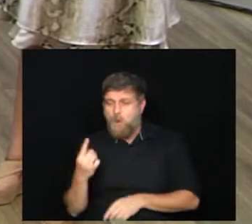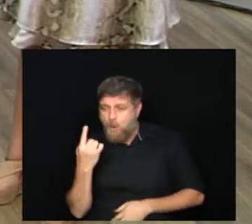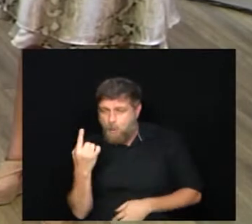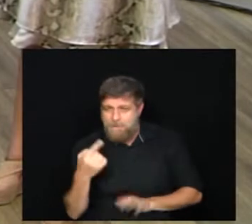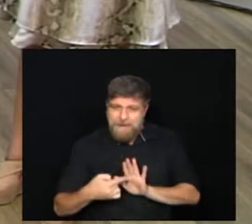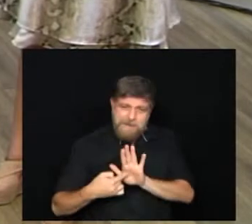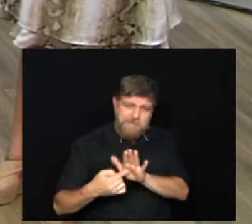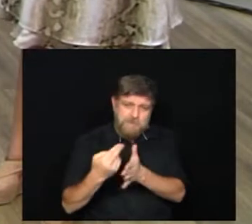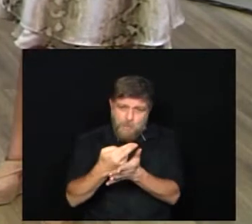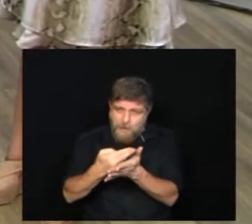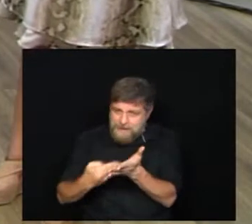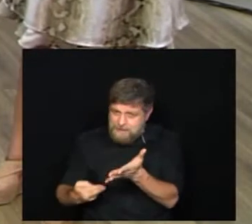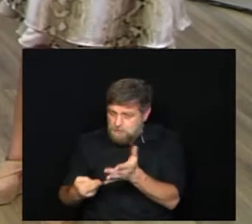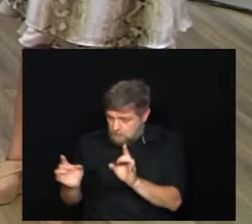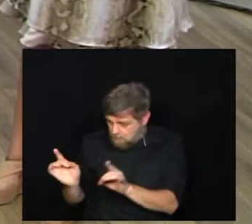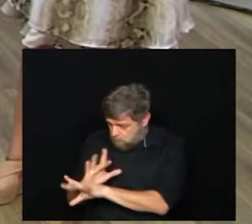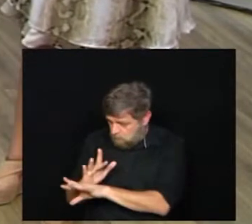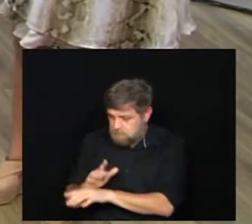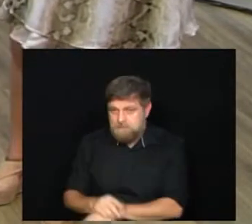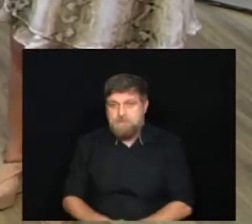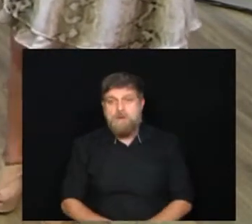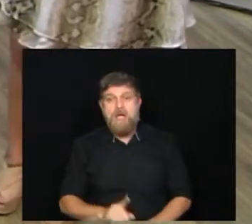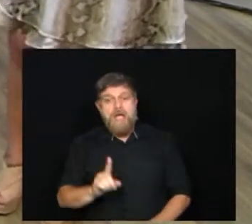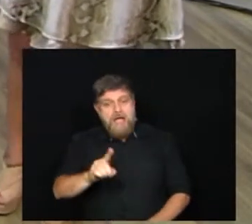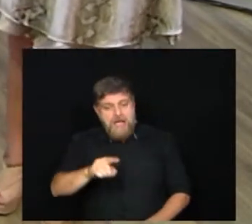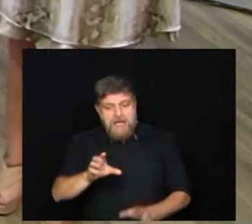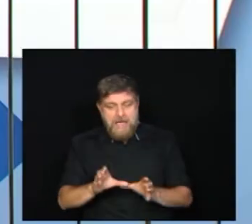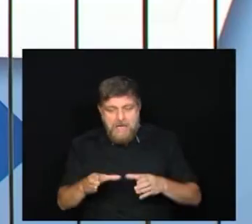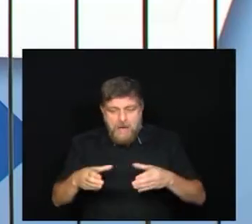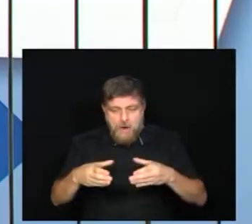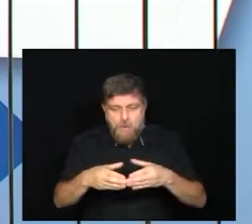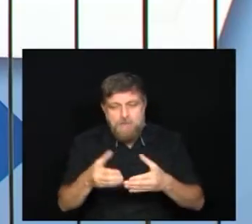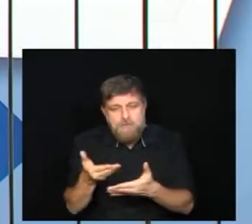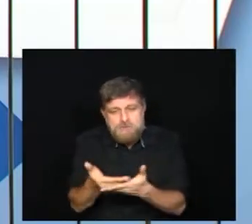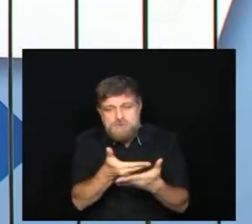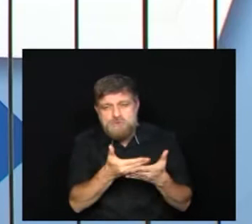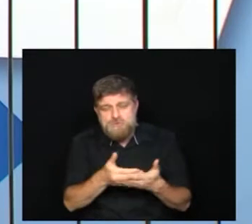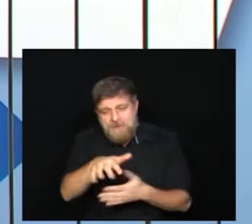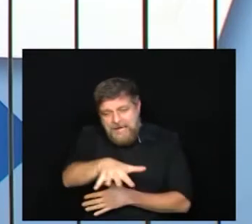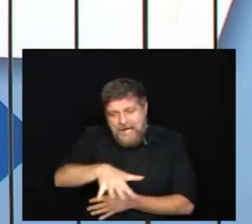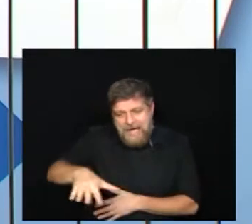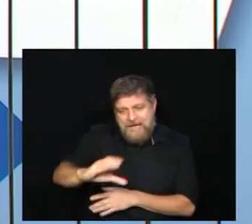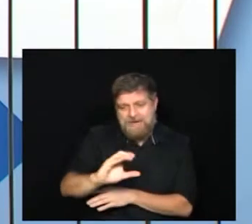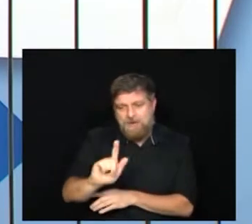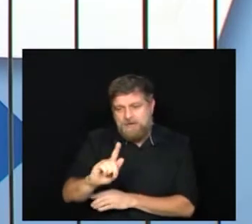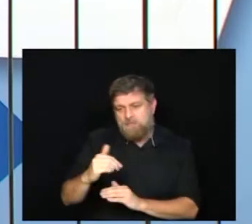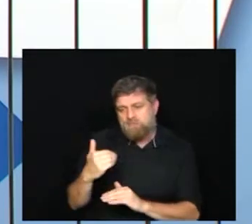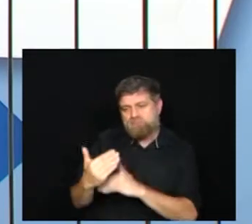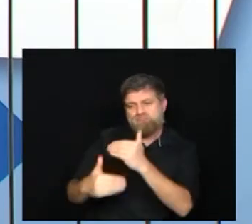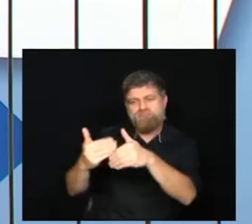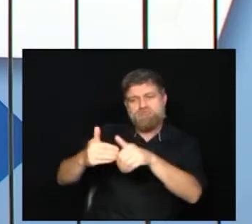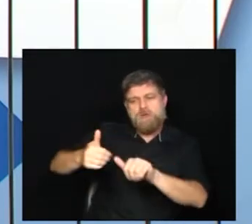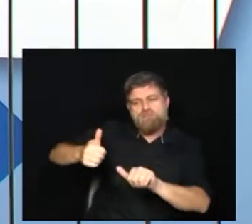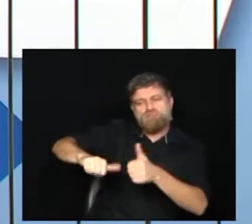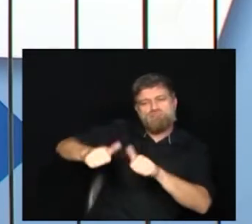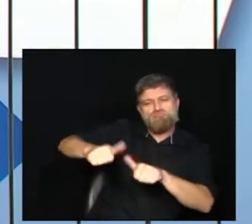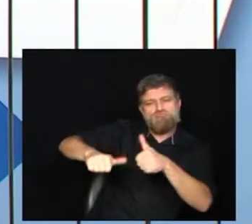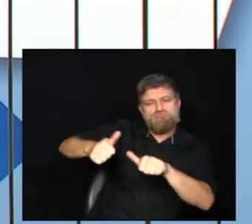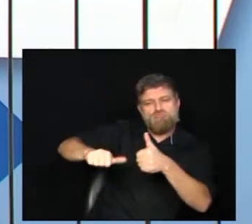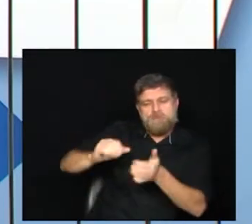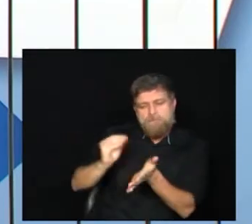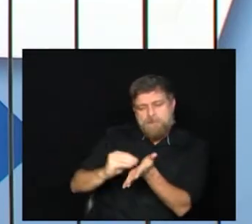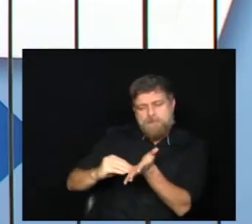um relatório final. É a Comissão de Estudos que analisa o desenvolvimento do distrito do Campo Grande,